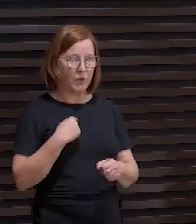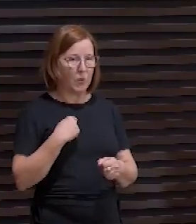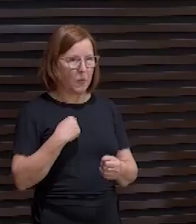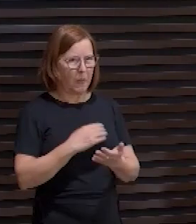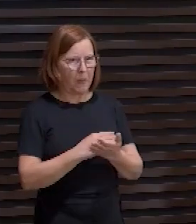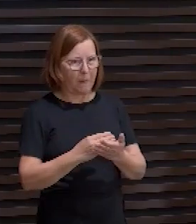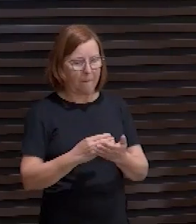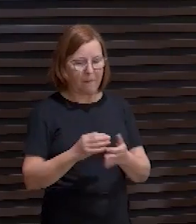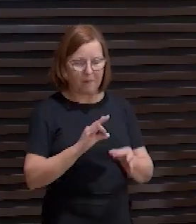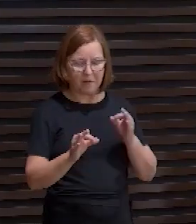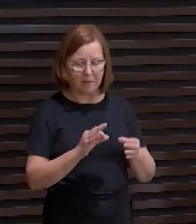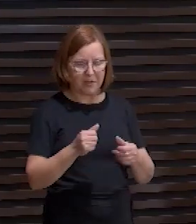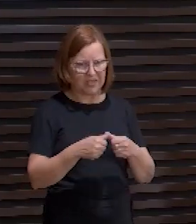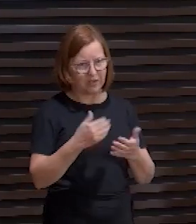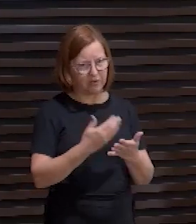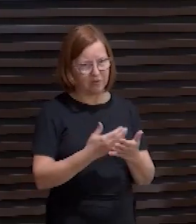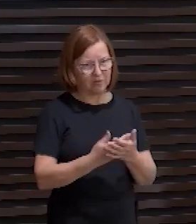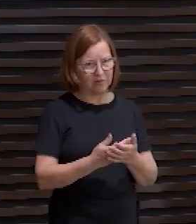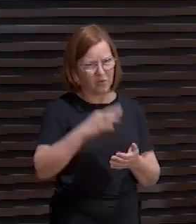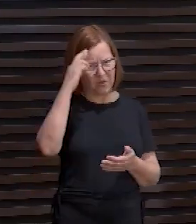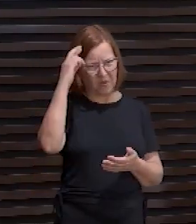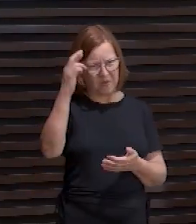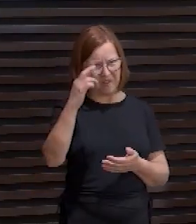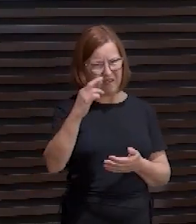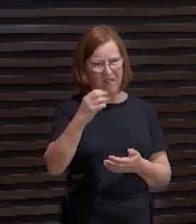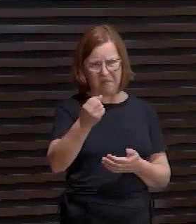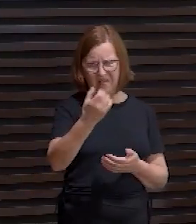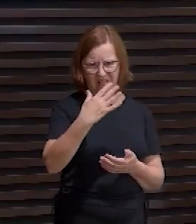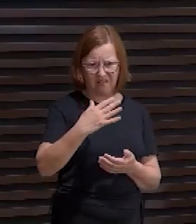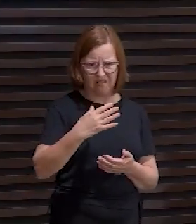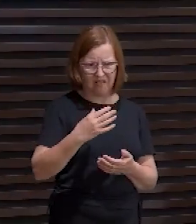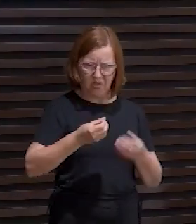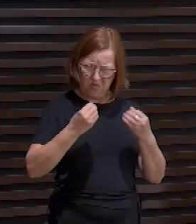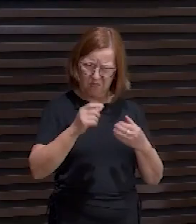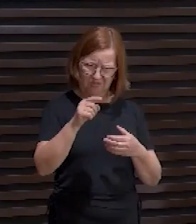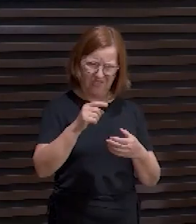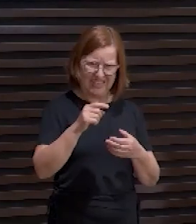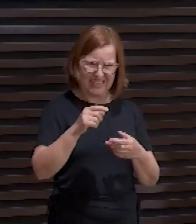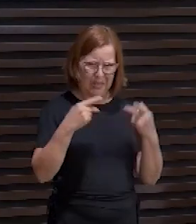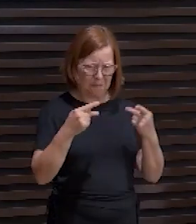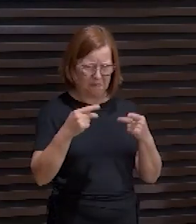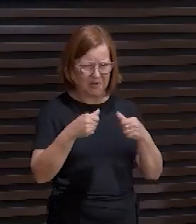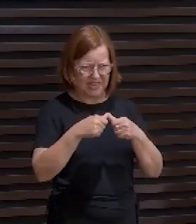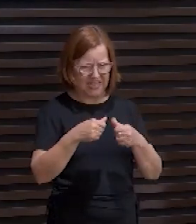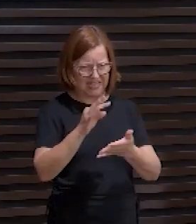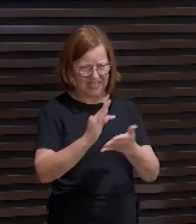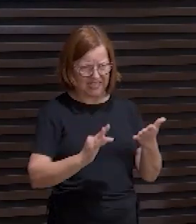falou assim, que moral você tem para falar com a igreja, Guilherme, se você está agindo dessa forma com a tua esposa?